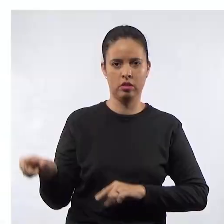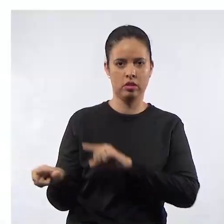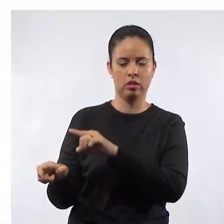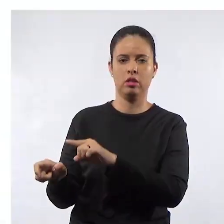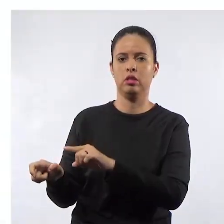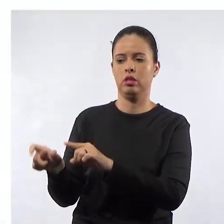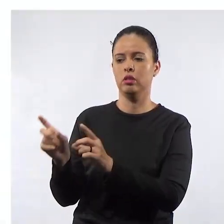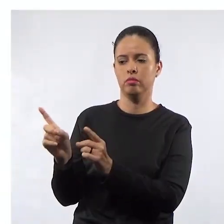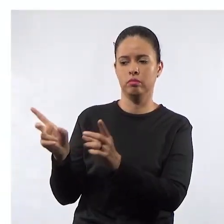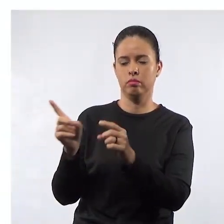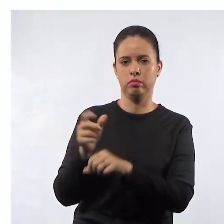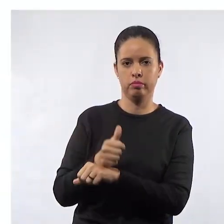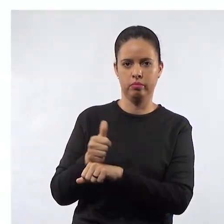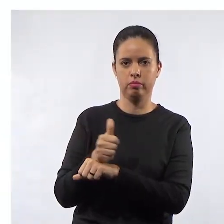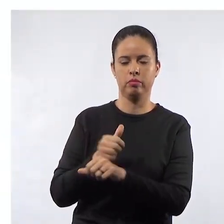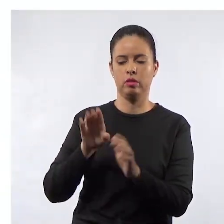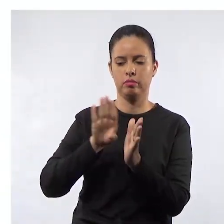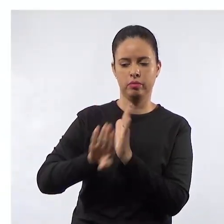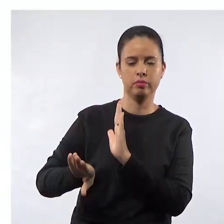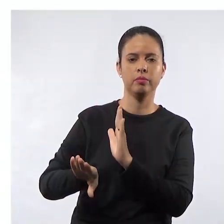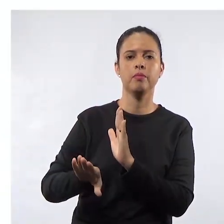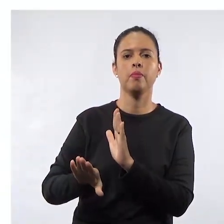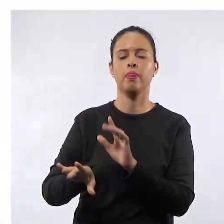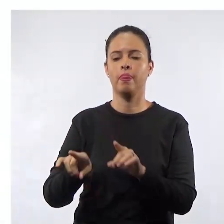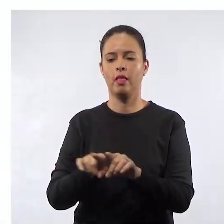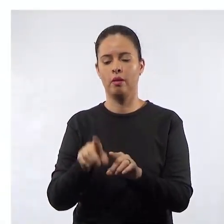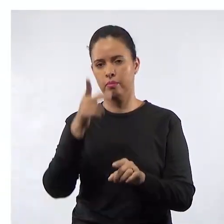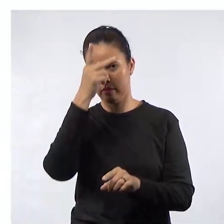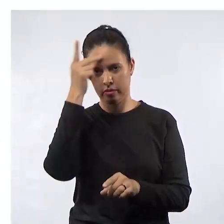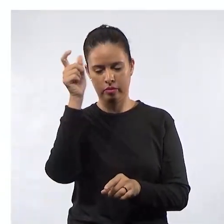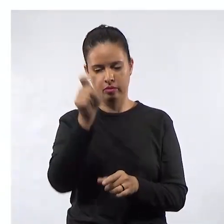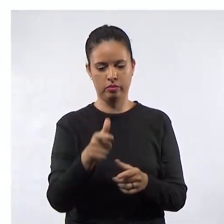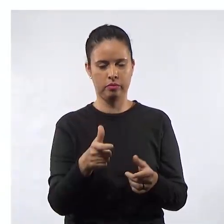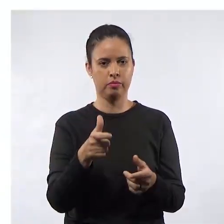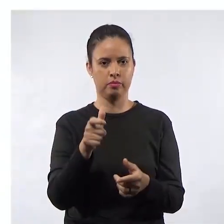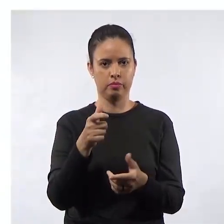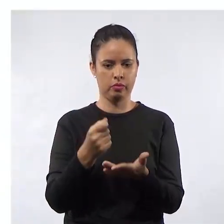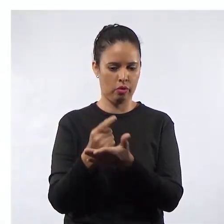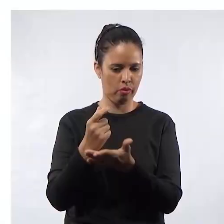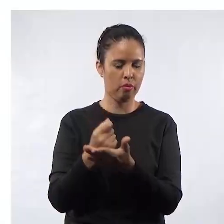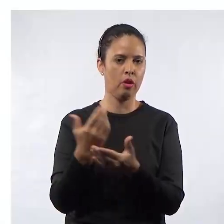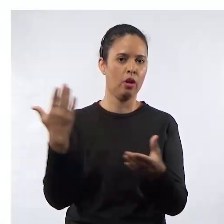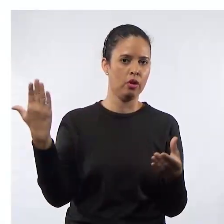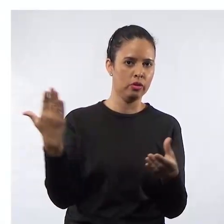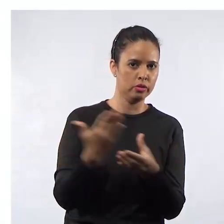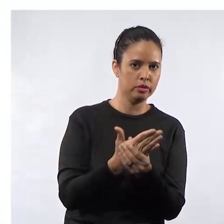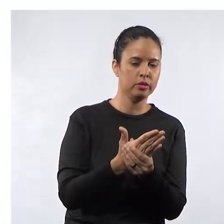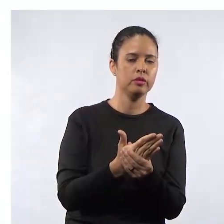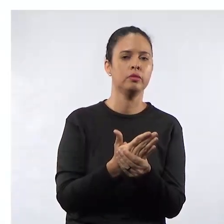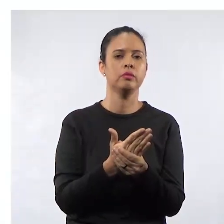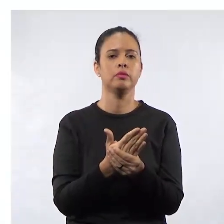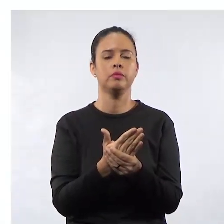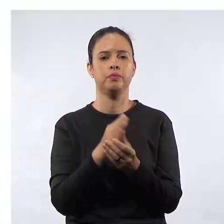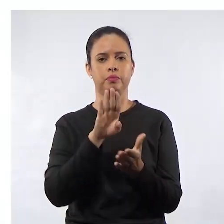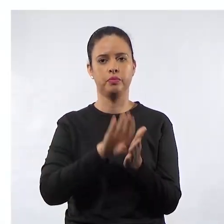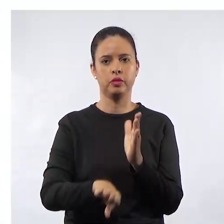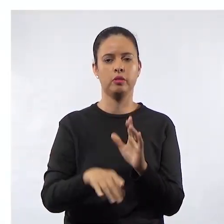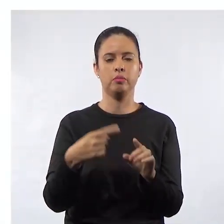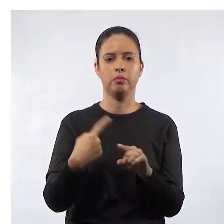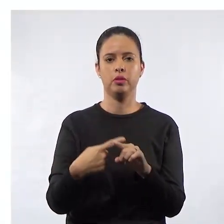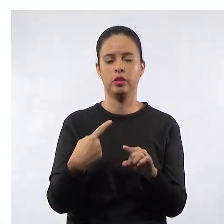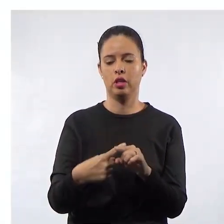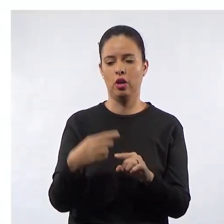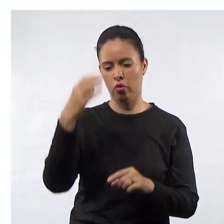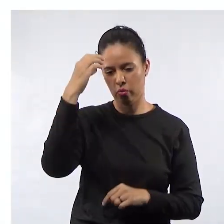comerciante ele vai ser excluído do polo passivo da ação. O consumidor está lá entrando na justiça, ele vai ser excluído porque ele não tem